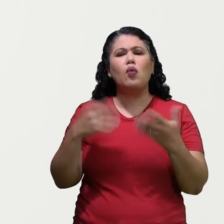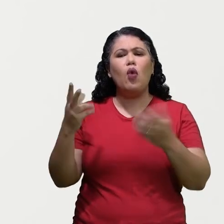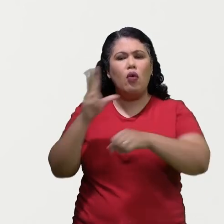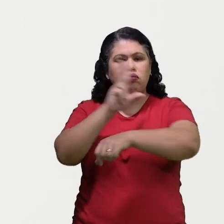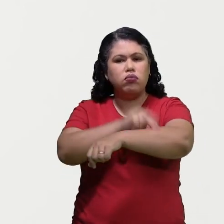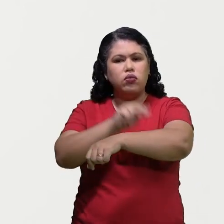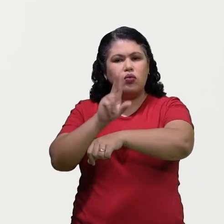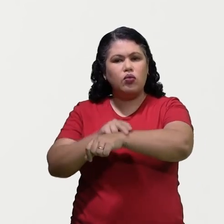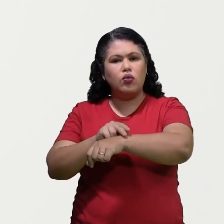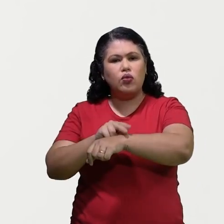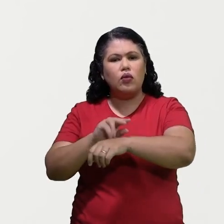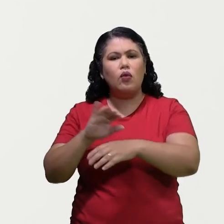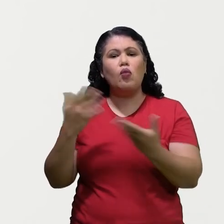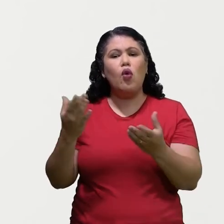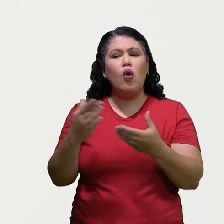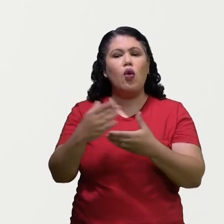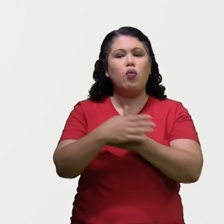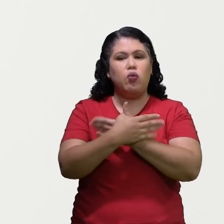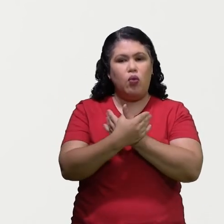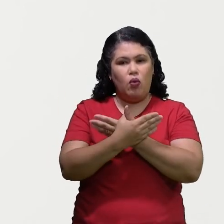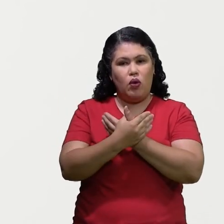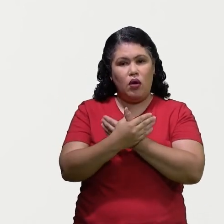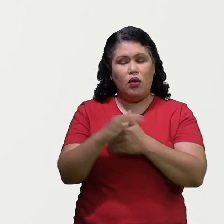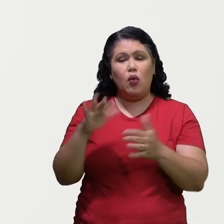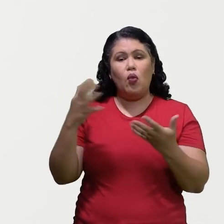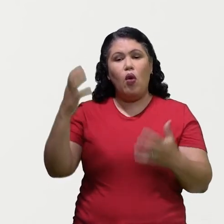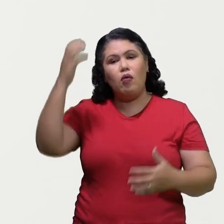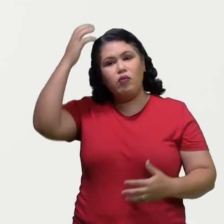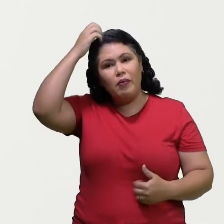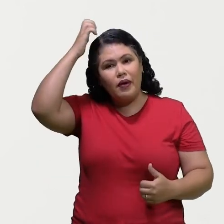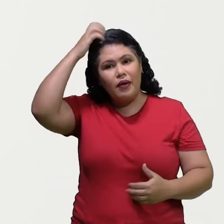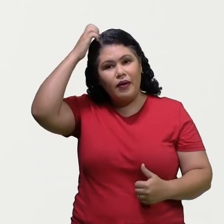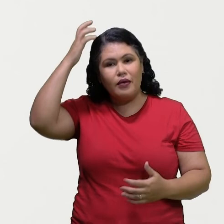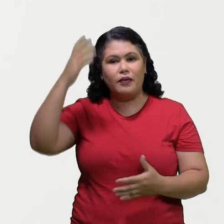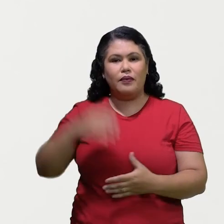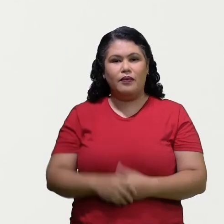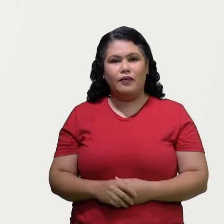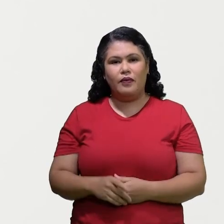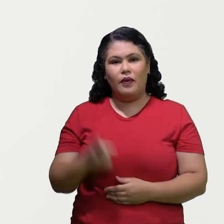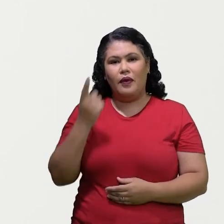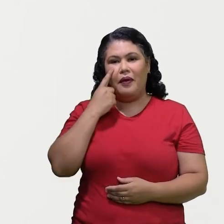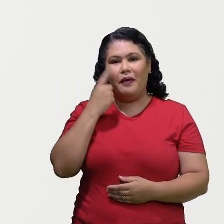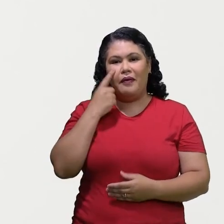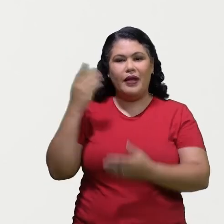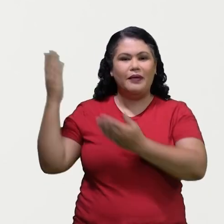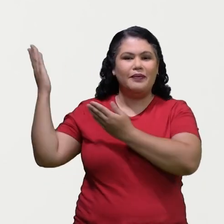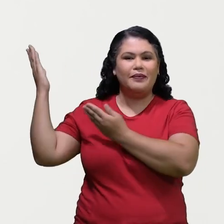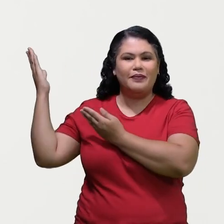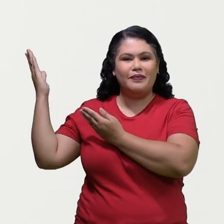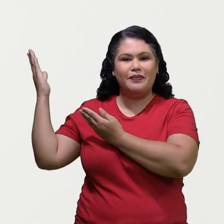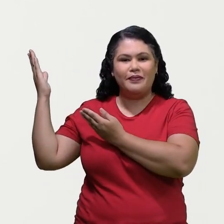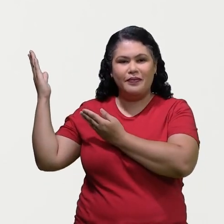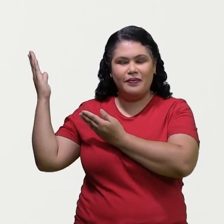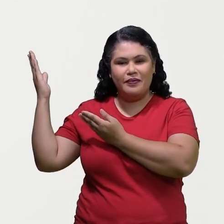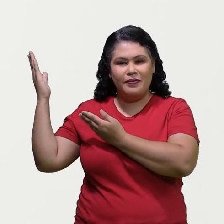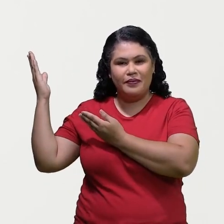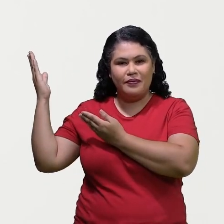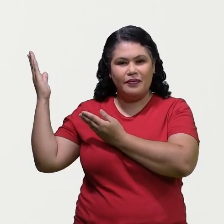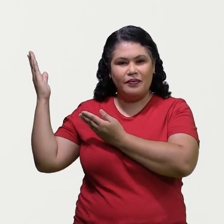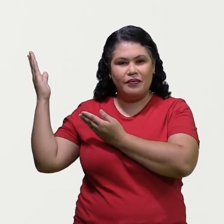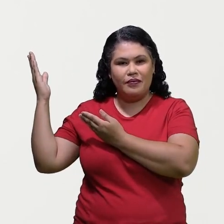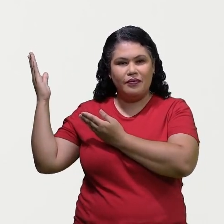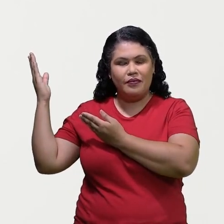Qual foi a letrinha para a borboleta? E para o macaquinho? Tenho certeza que vocês acertaram muito bem.